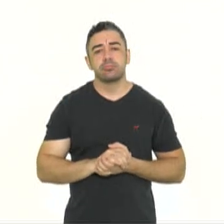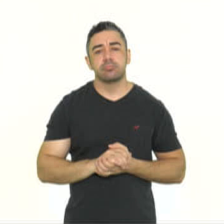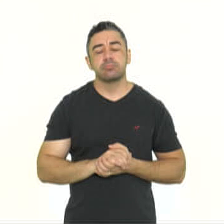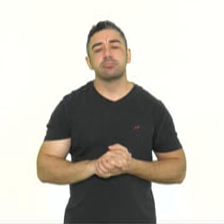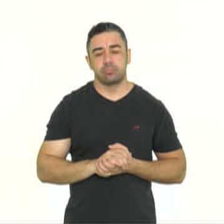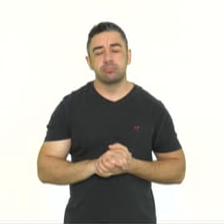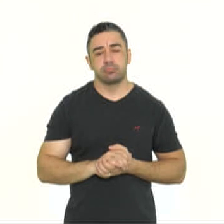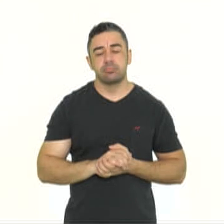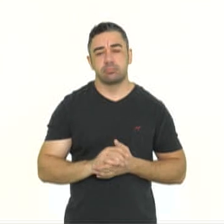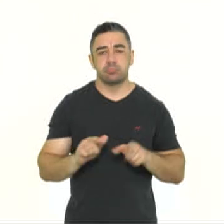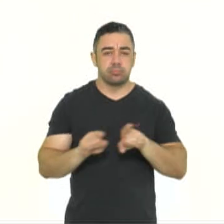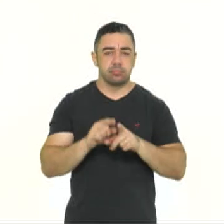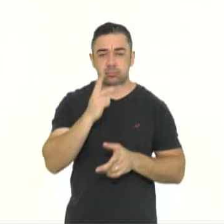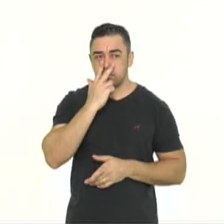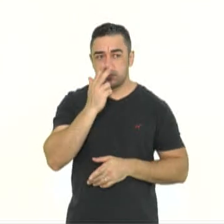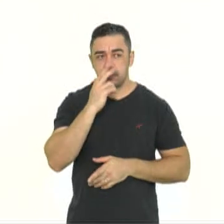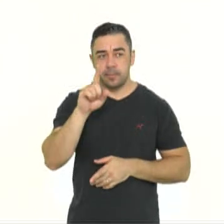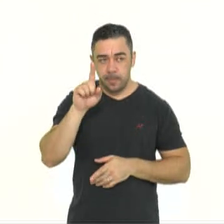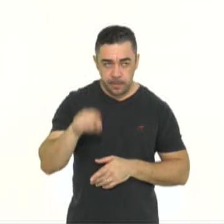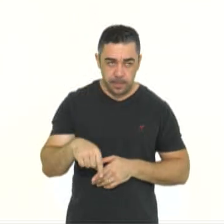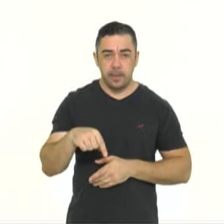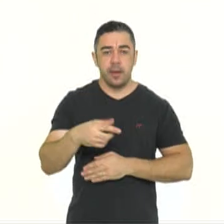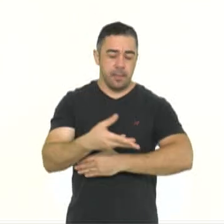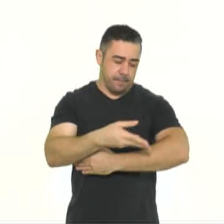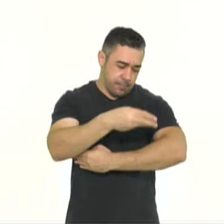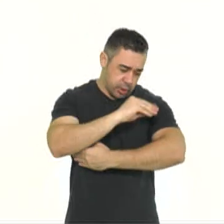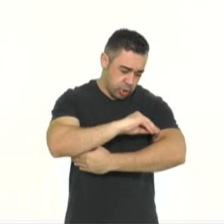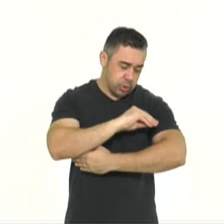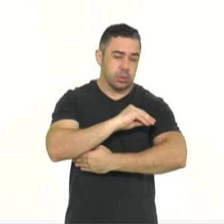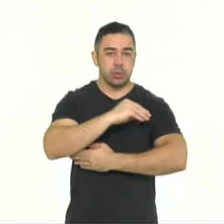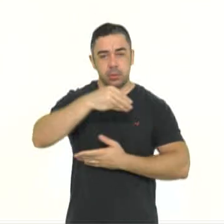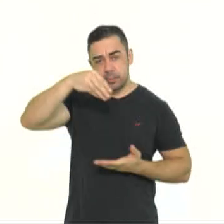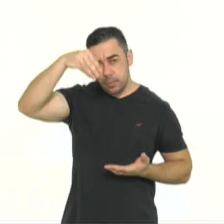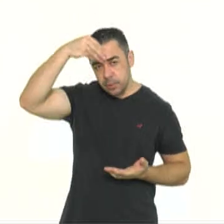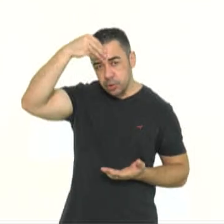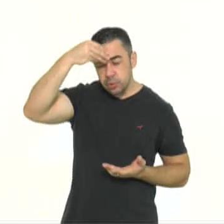Bom, parece também que é mais ou menos isso mesmo, né, professor? Um batismo,